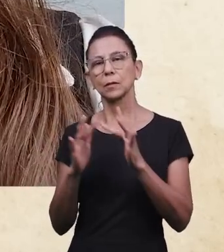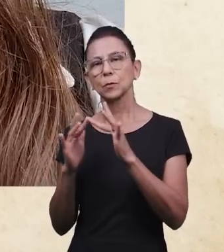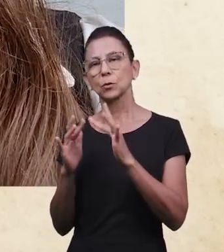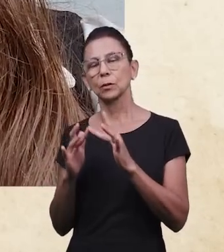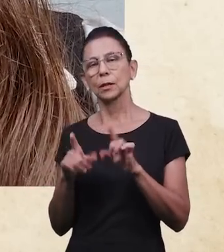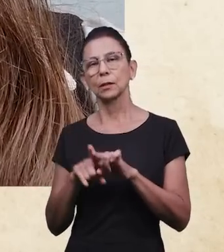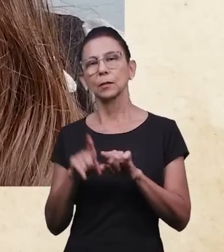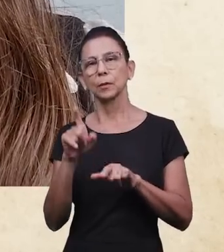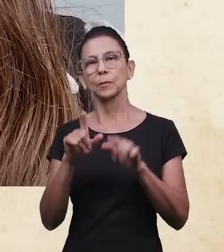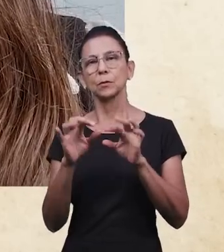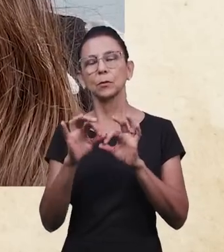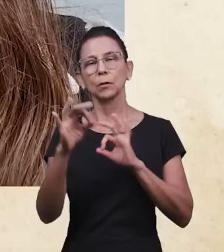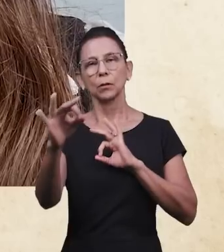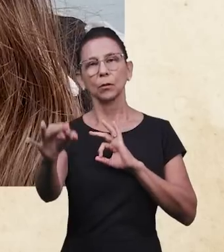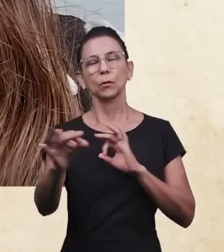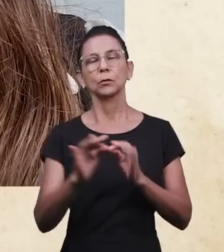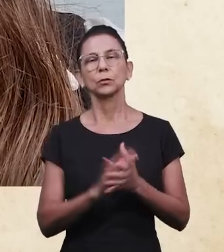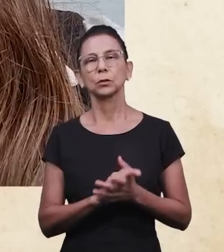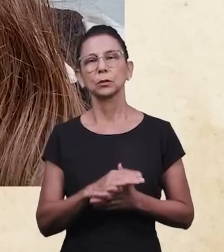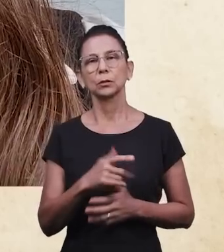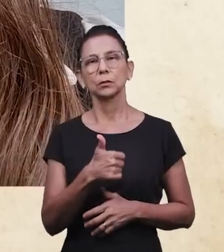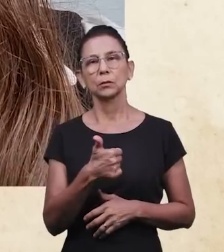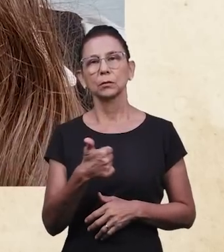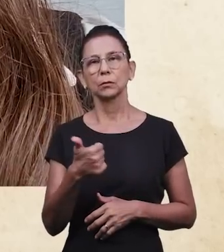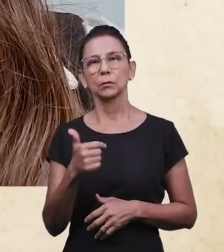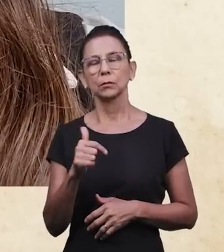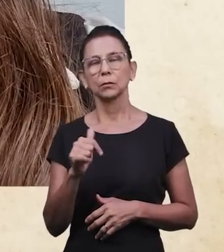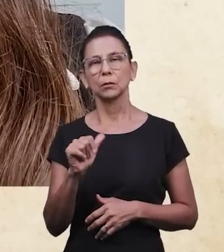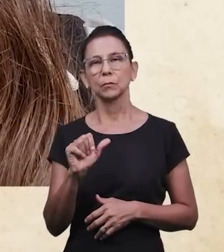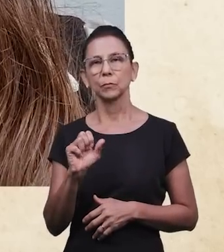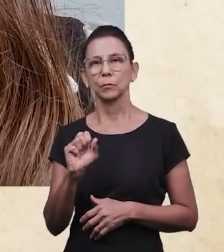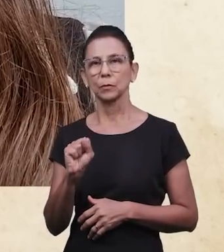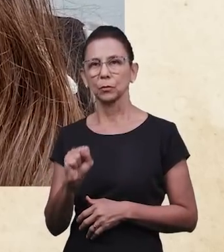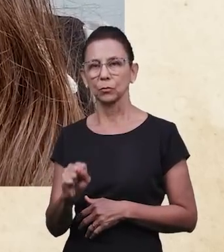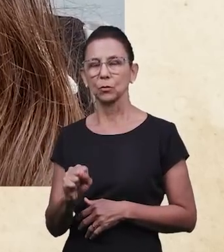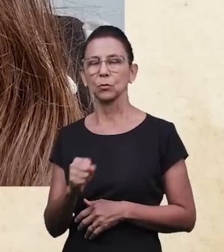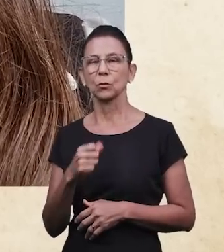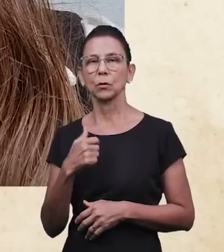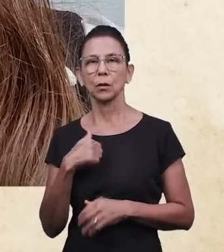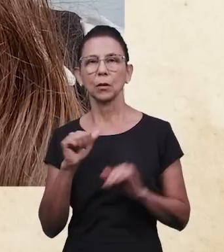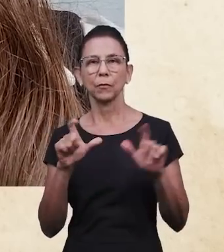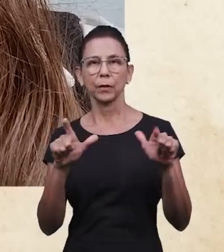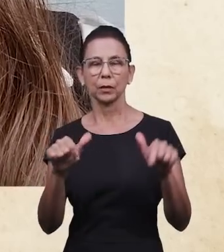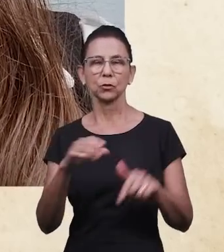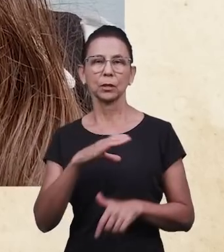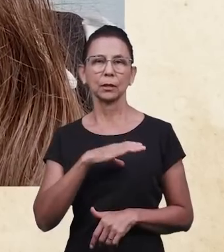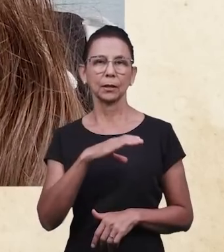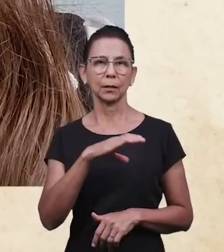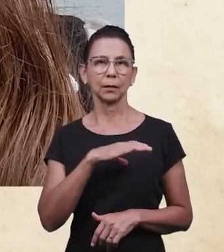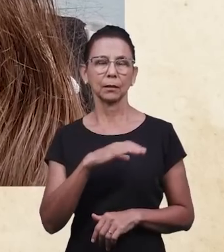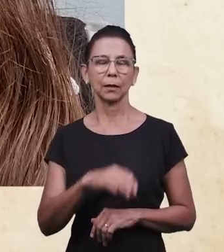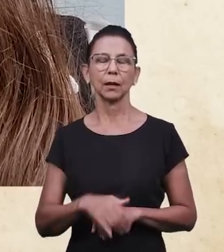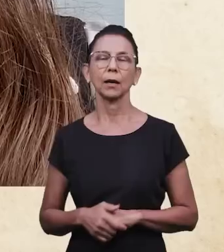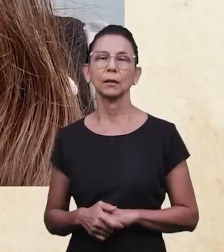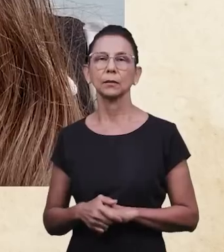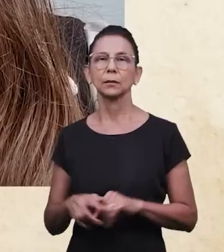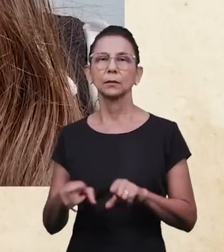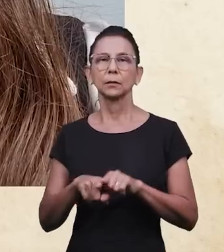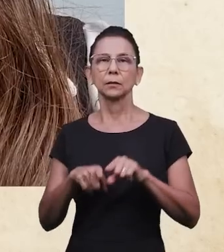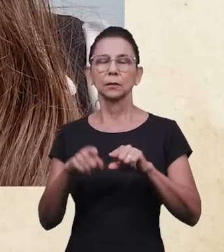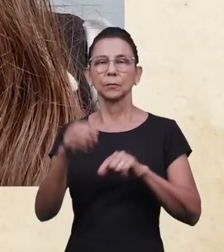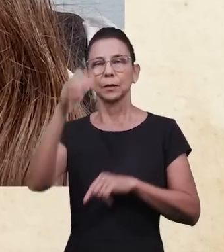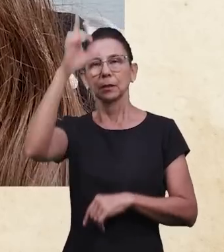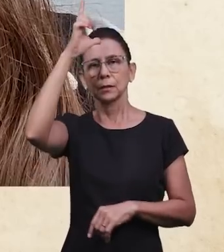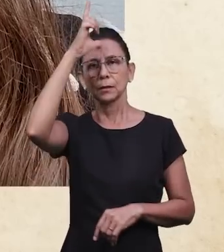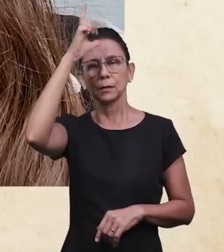estão ao nosso redor e mesmo aquelas que estão longe. Em 2018, durante a Ceia Mundial, eu estava em viagem no Canadá, em Vancouver, com a